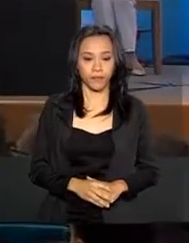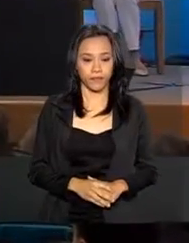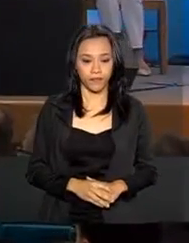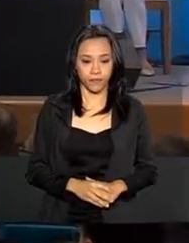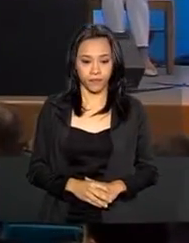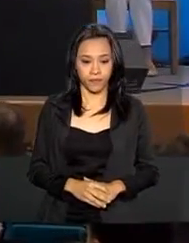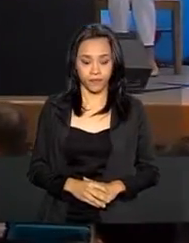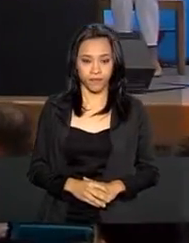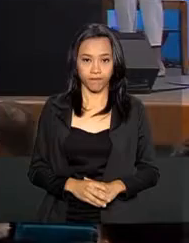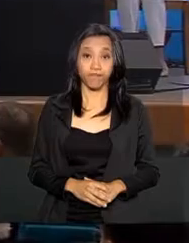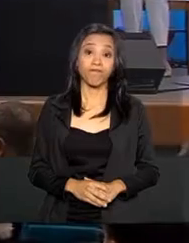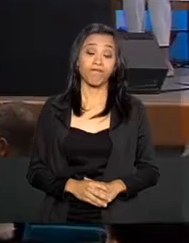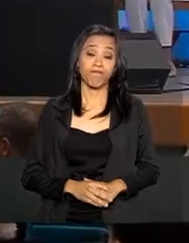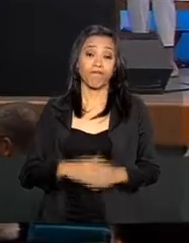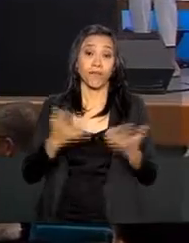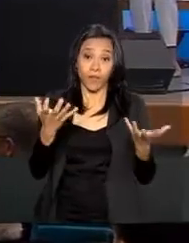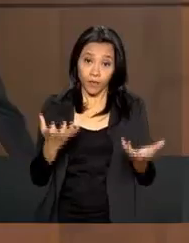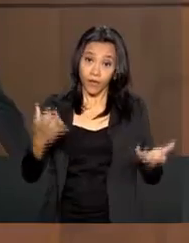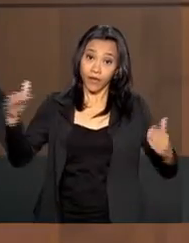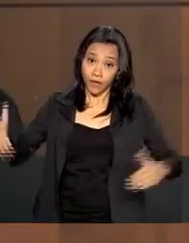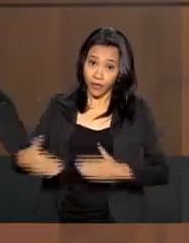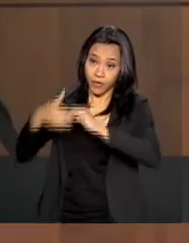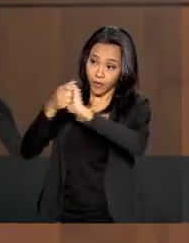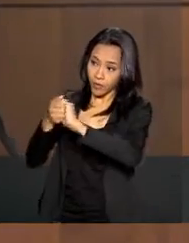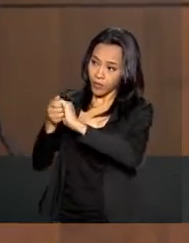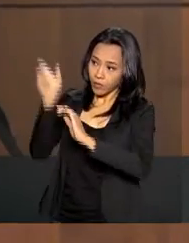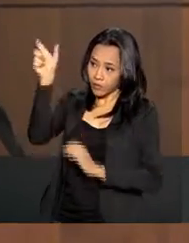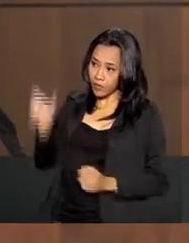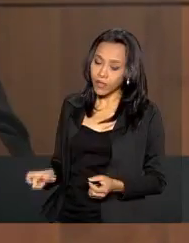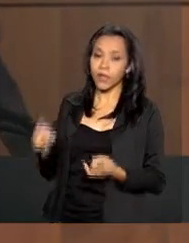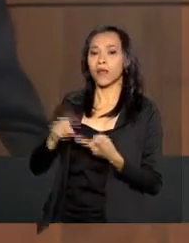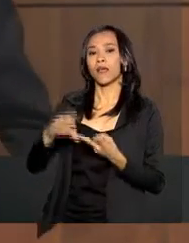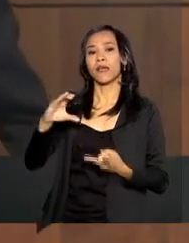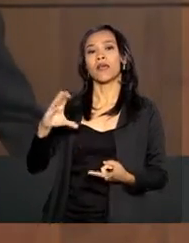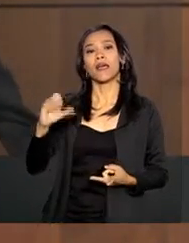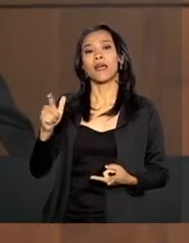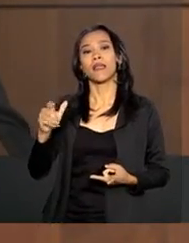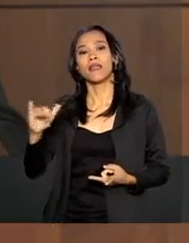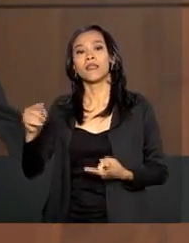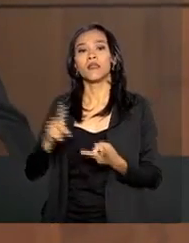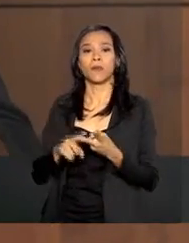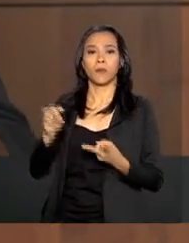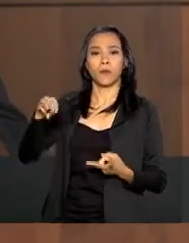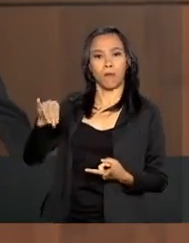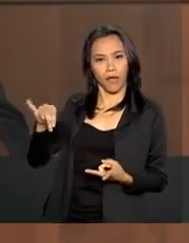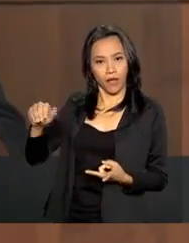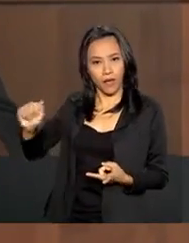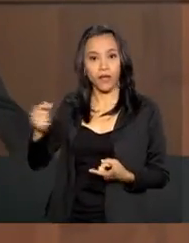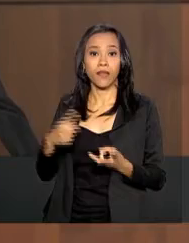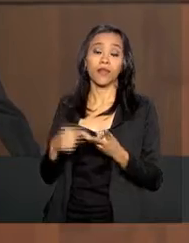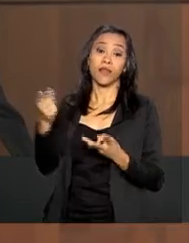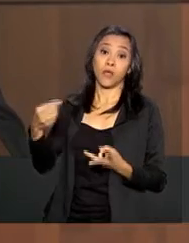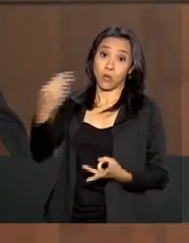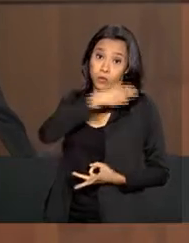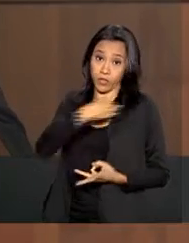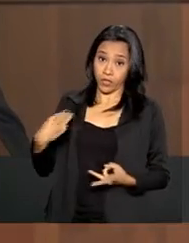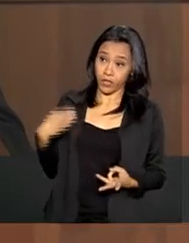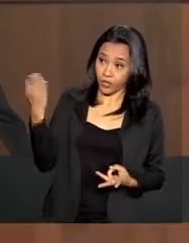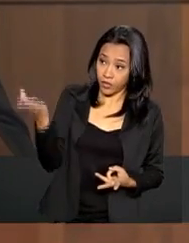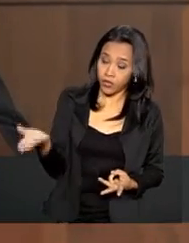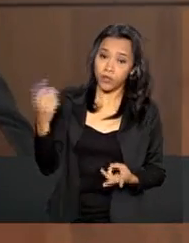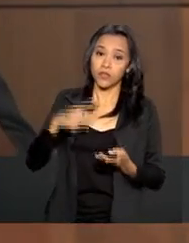eu quero cumprimentar o roberto kalil o mas frança rodrigo maia o ministro dias tóffoli paulo chapchap